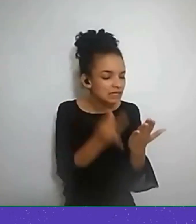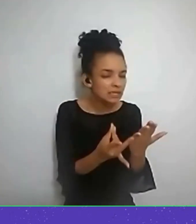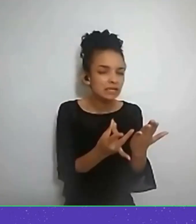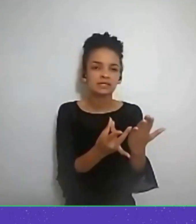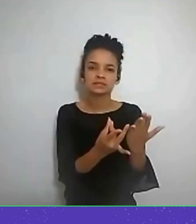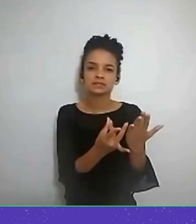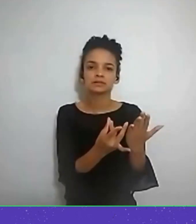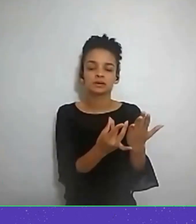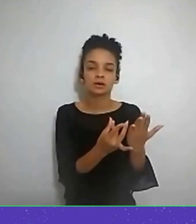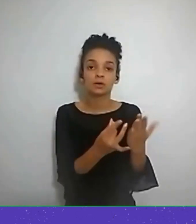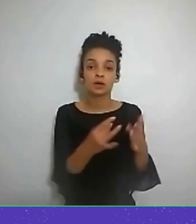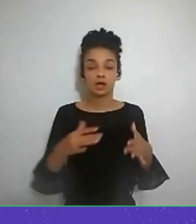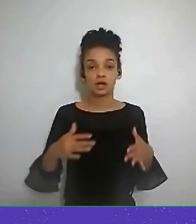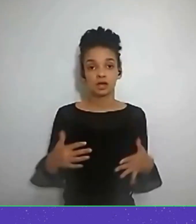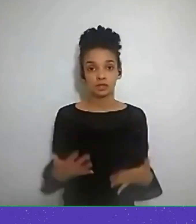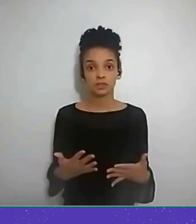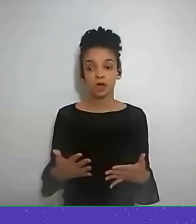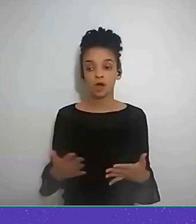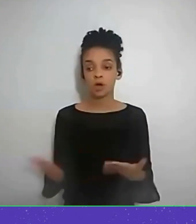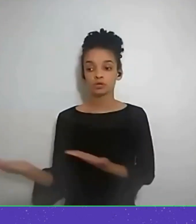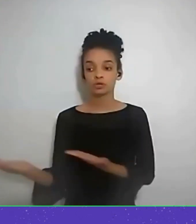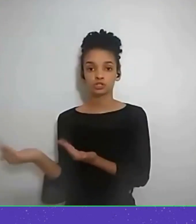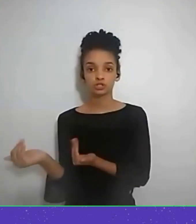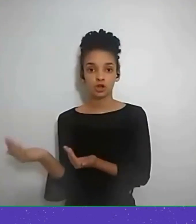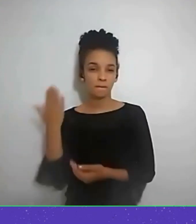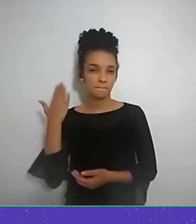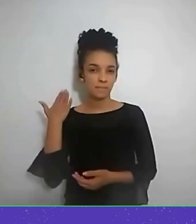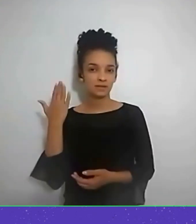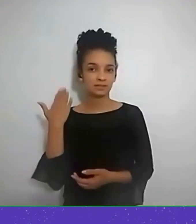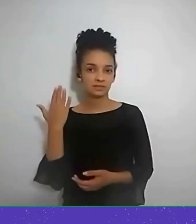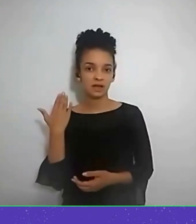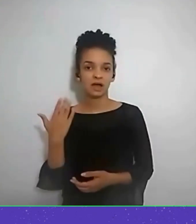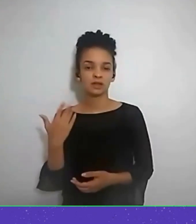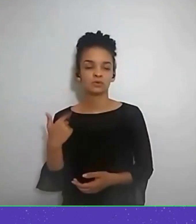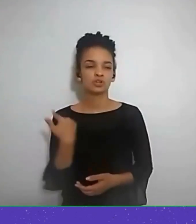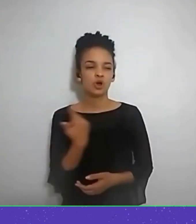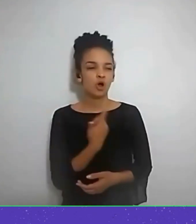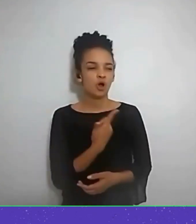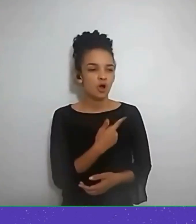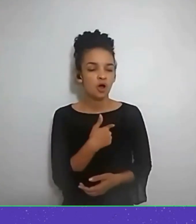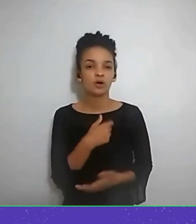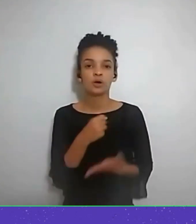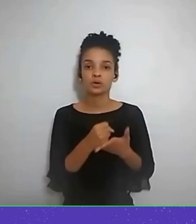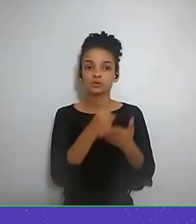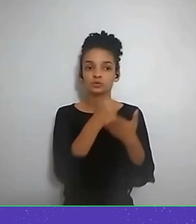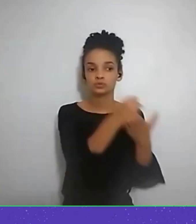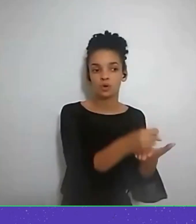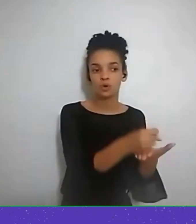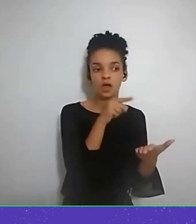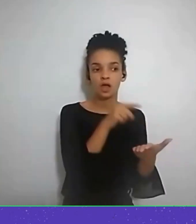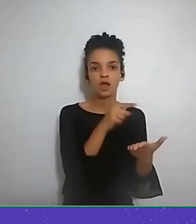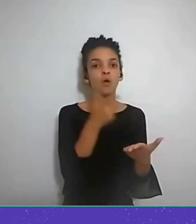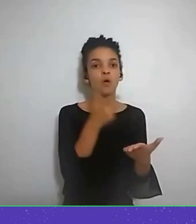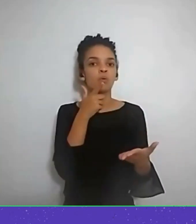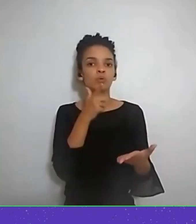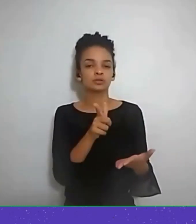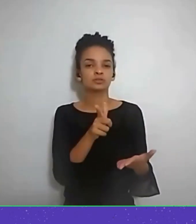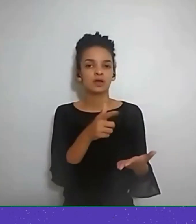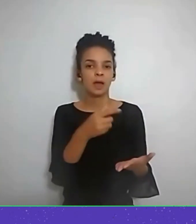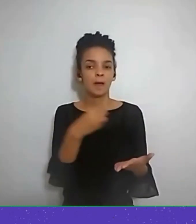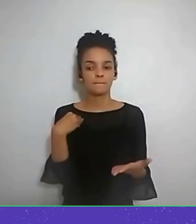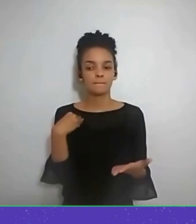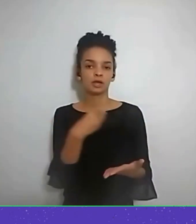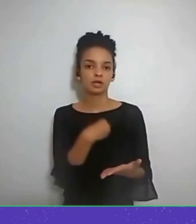melhores jovens que nós tínhamos, nós investimos neles para que sejam bons ministros da palavra.